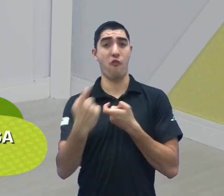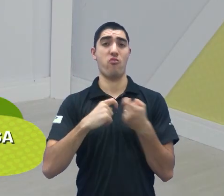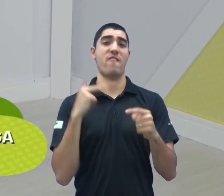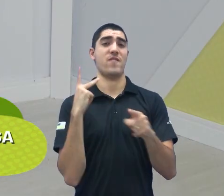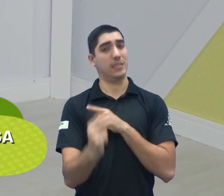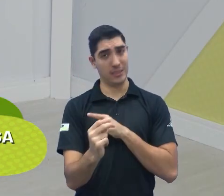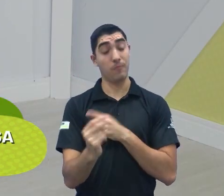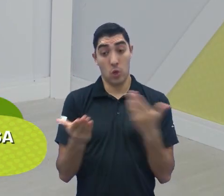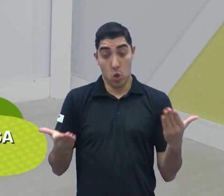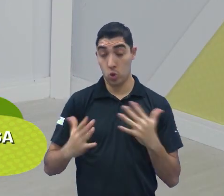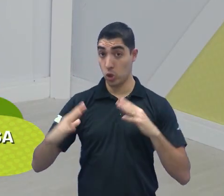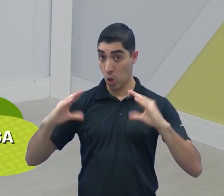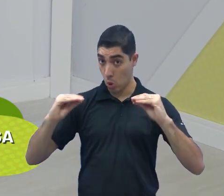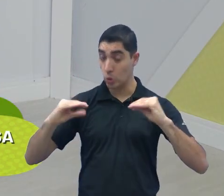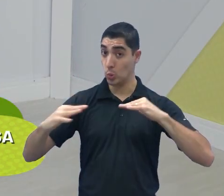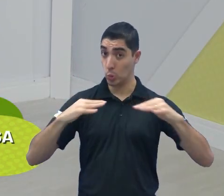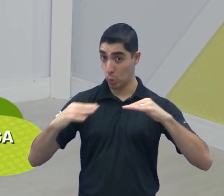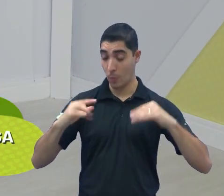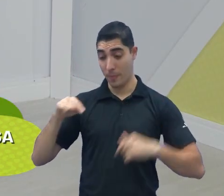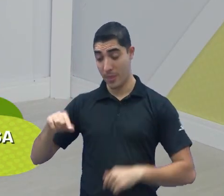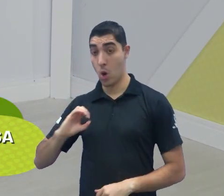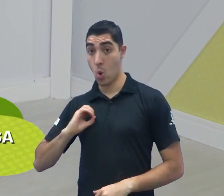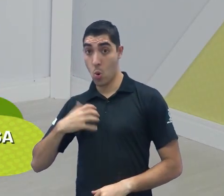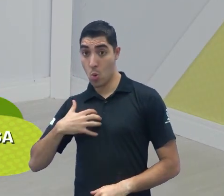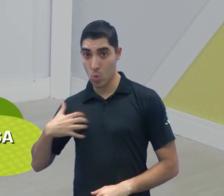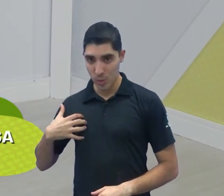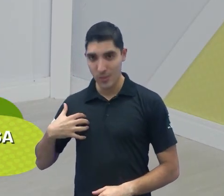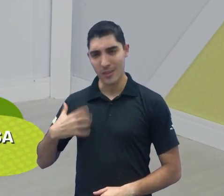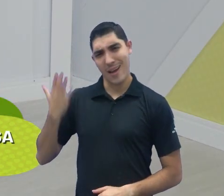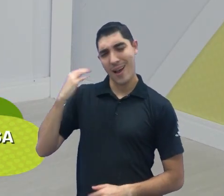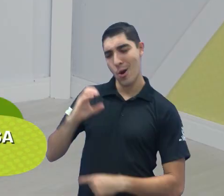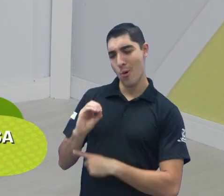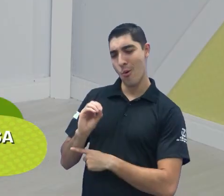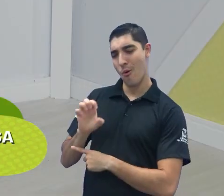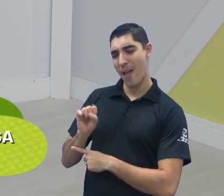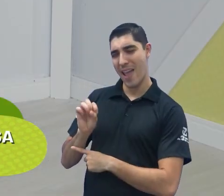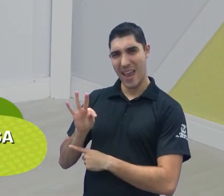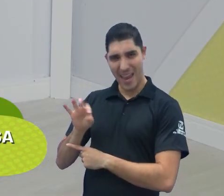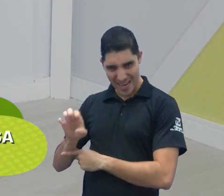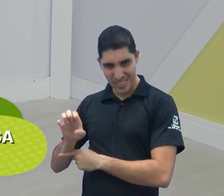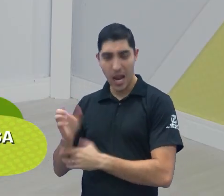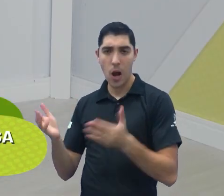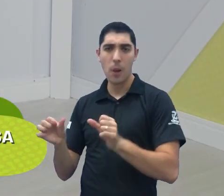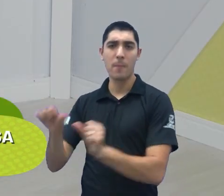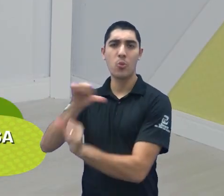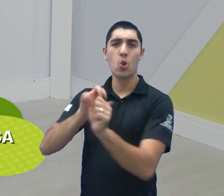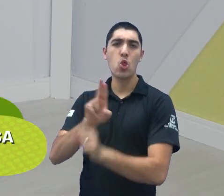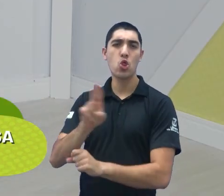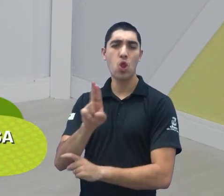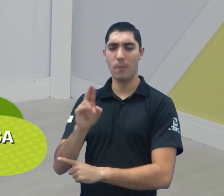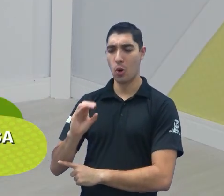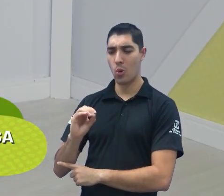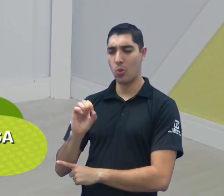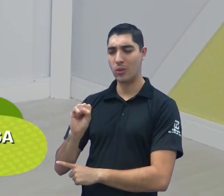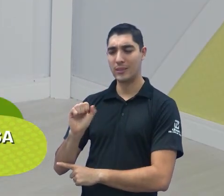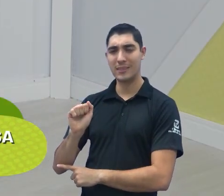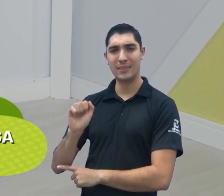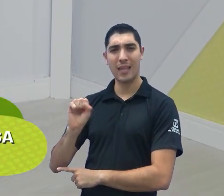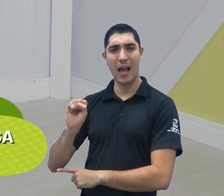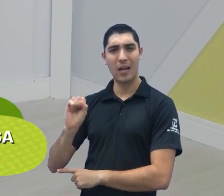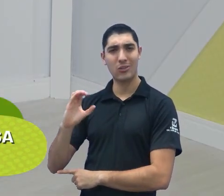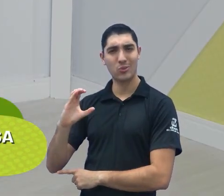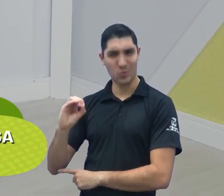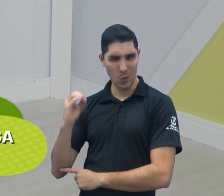noite contra o Osasco Esporte, que era oeste de Barueri e que antes ainda era o tradicional oeste de Itápolis. O time vem de